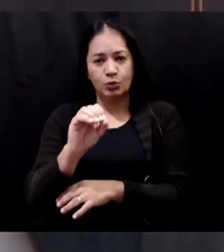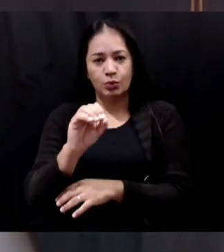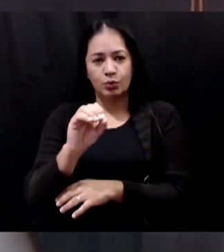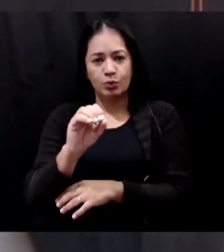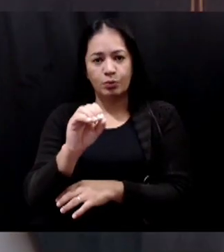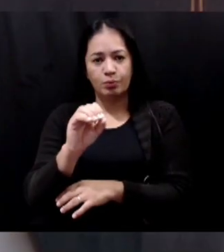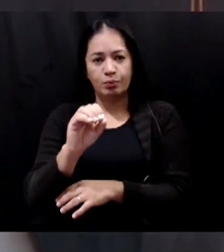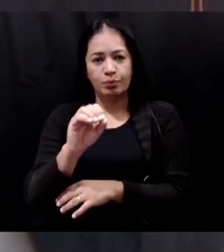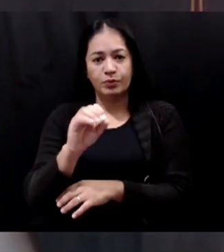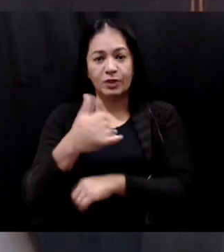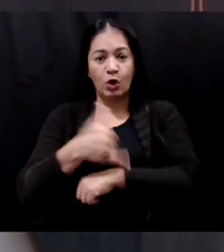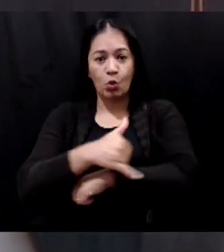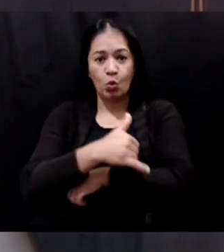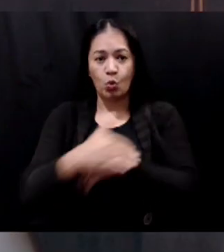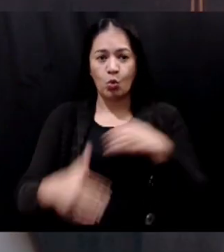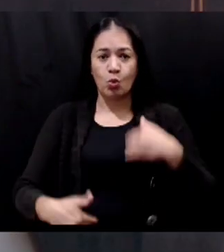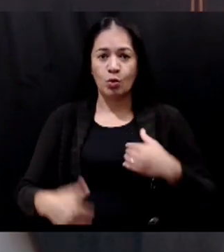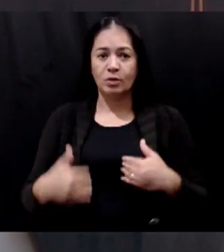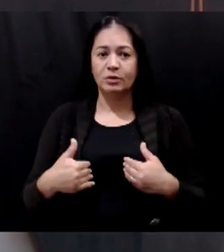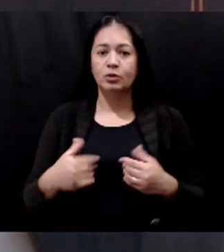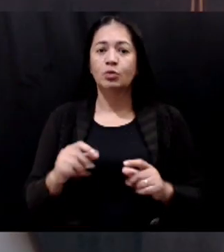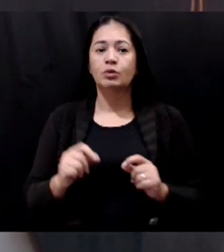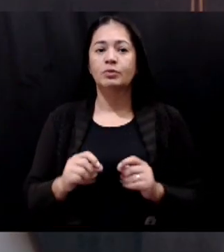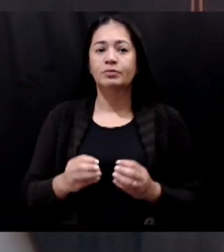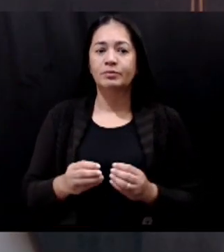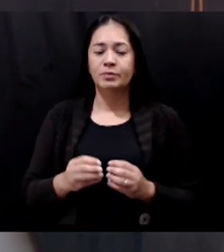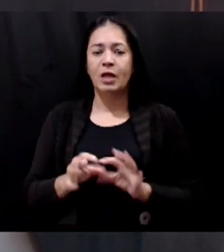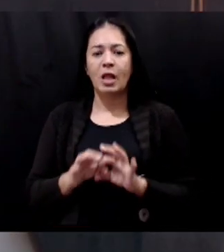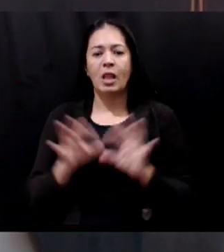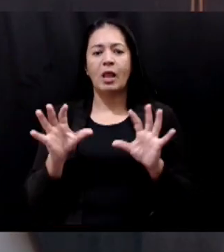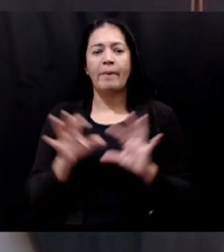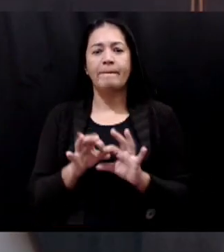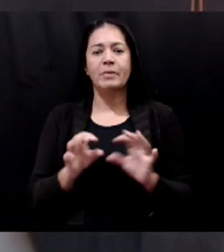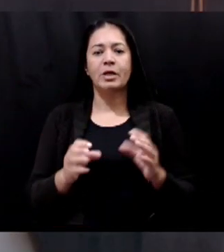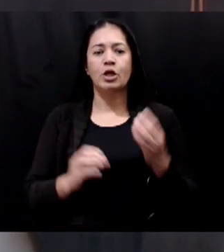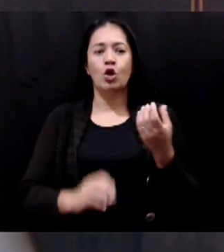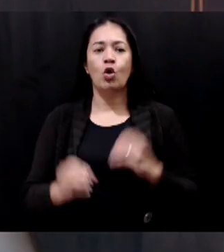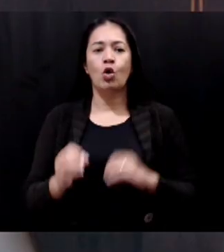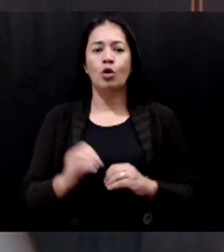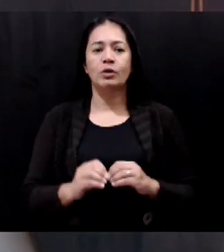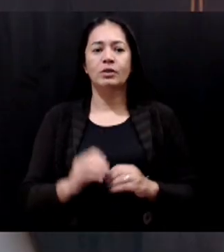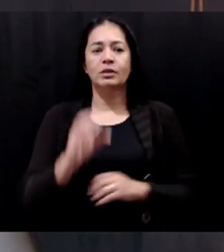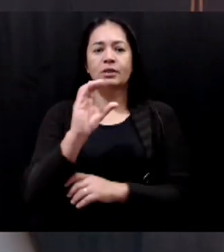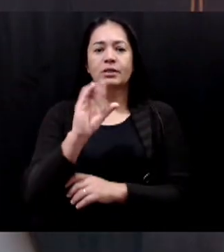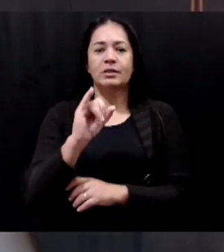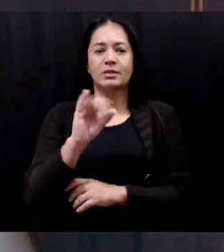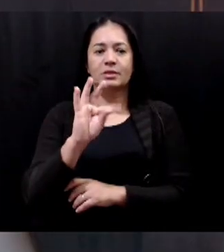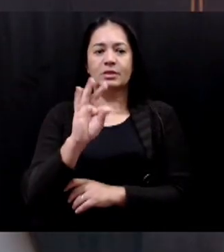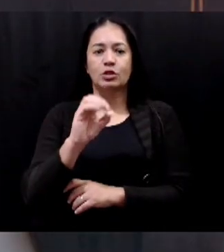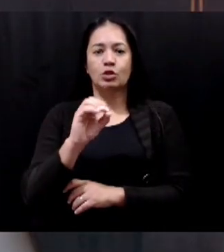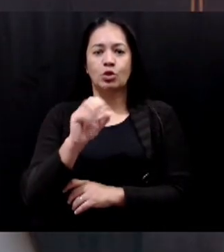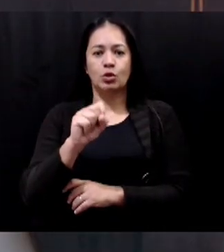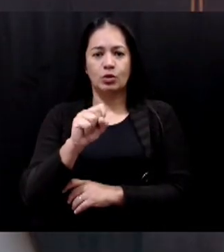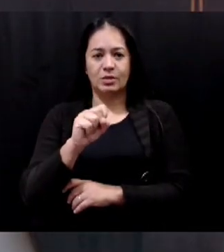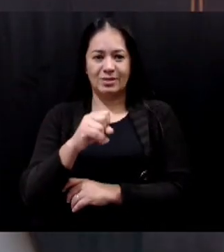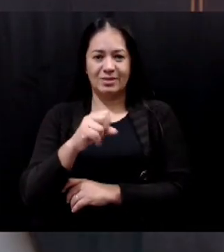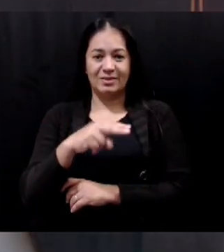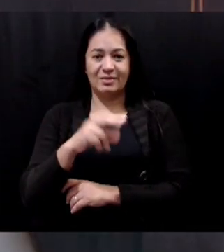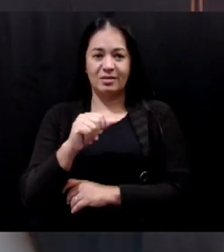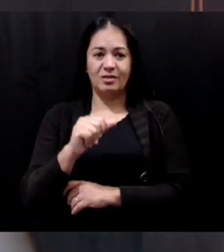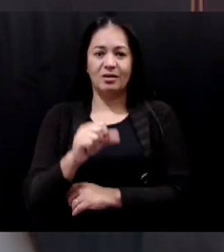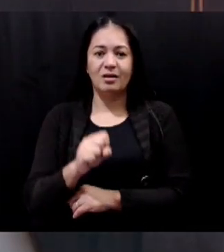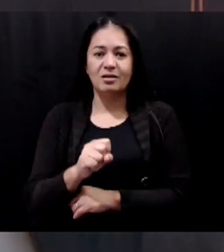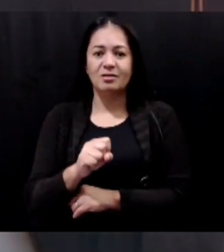que secreta, né, que libera no nosso organismo citocinas inflamatórias, tá? Que são